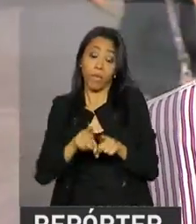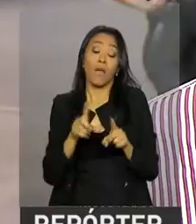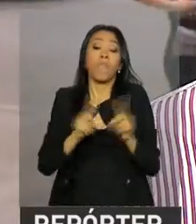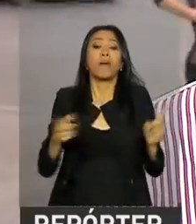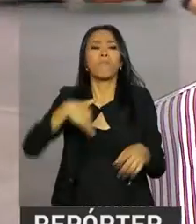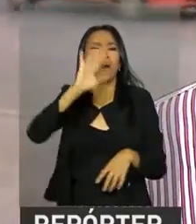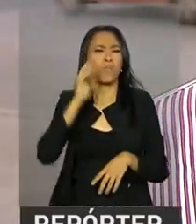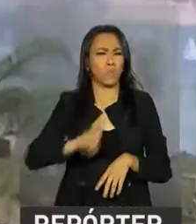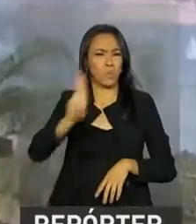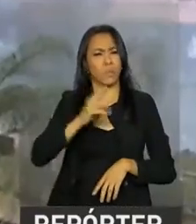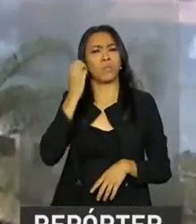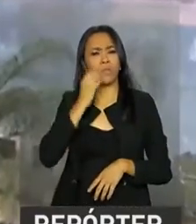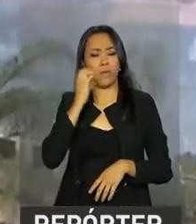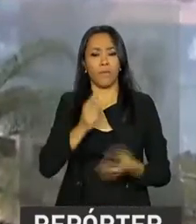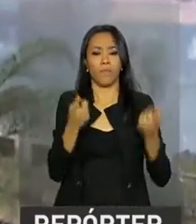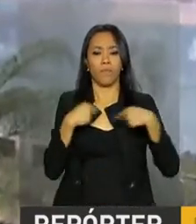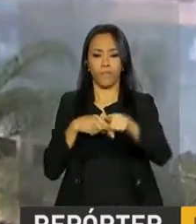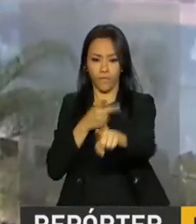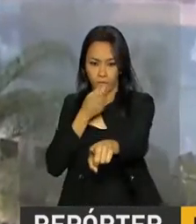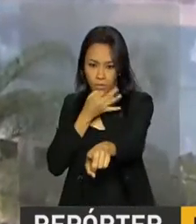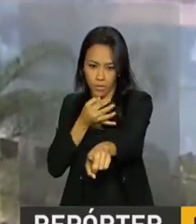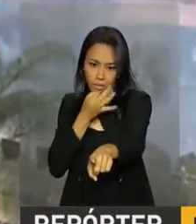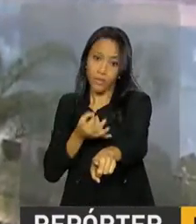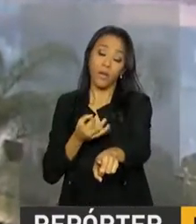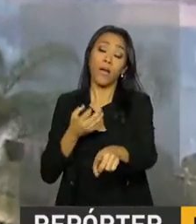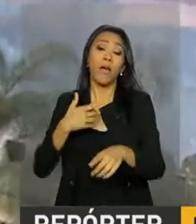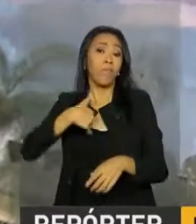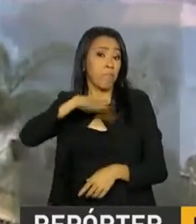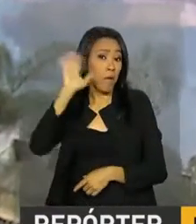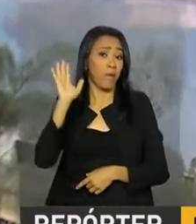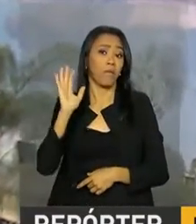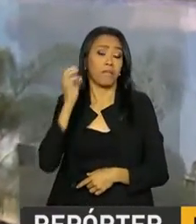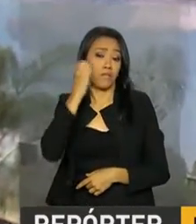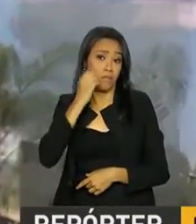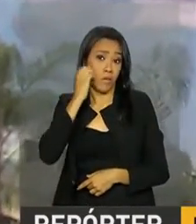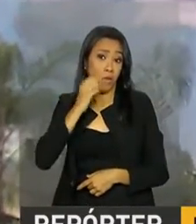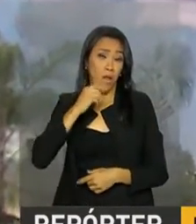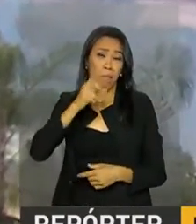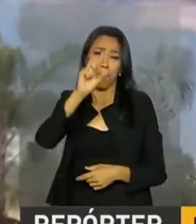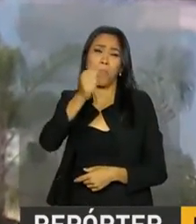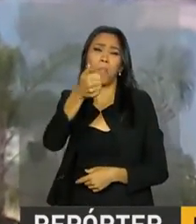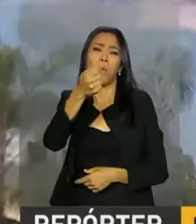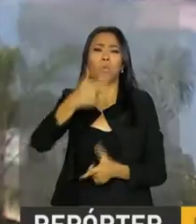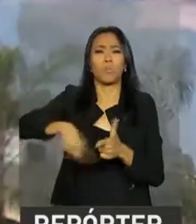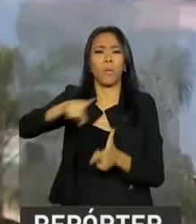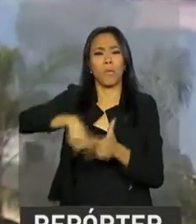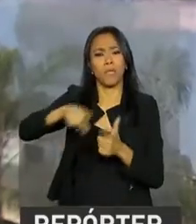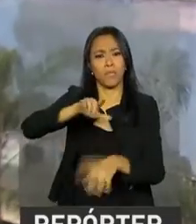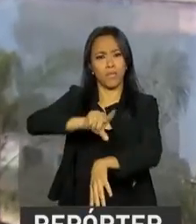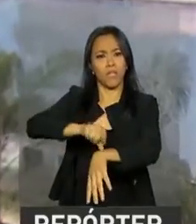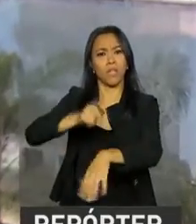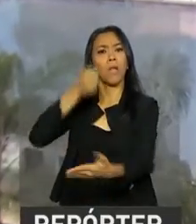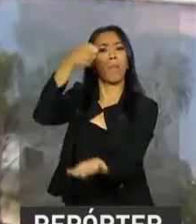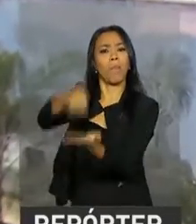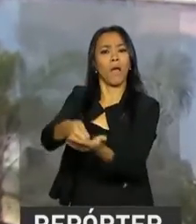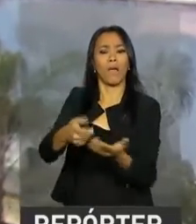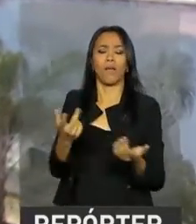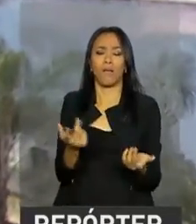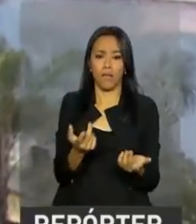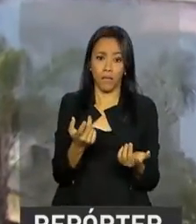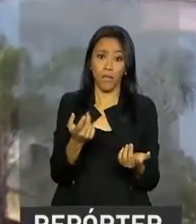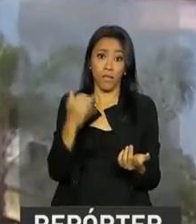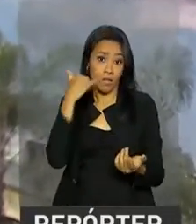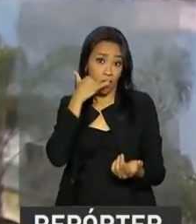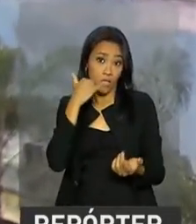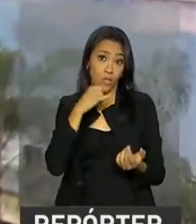do telefone celular é mais prático da - problema nas contas com ligações interurbanas o